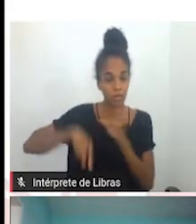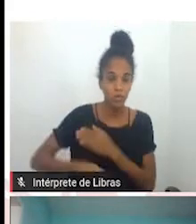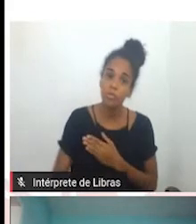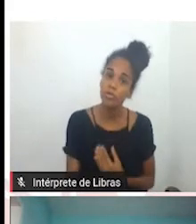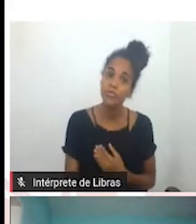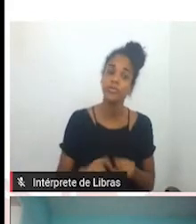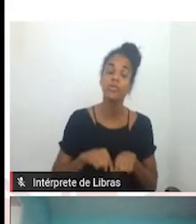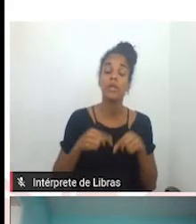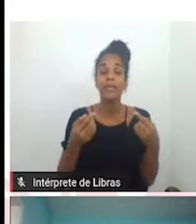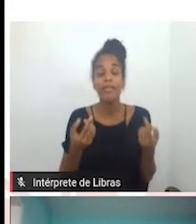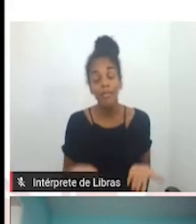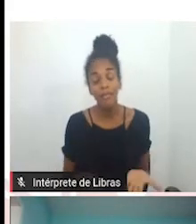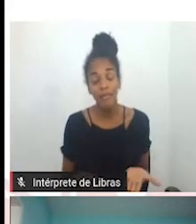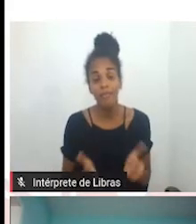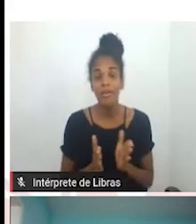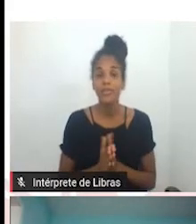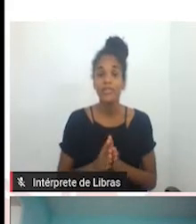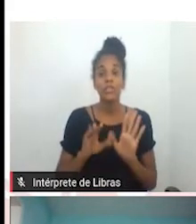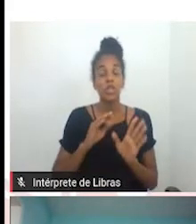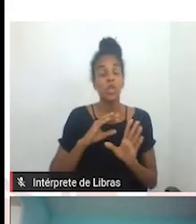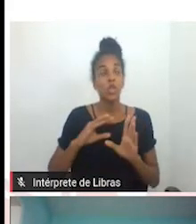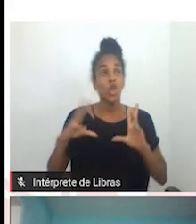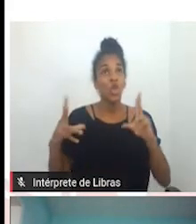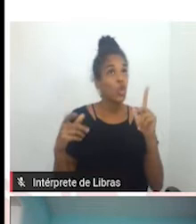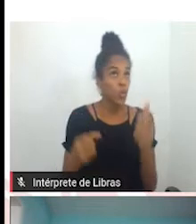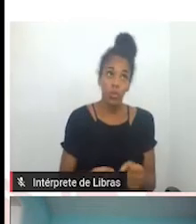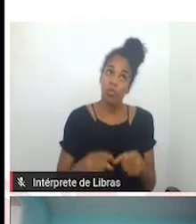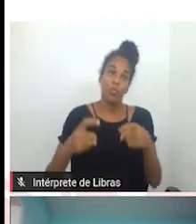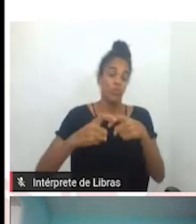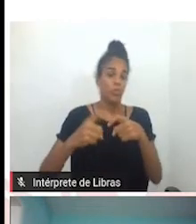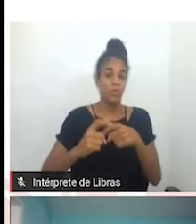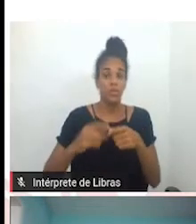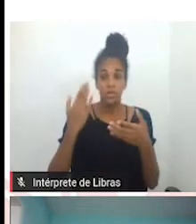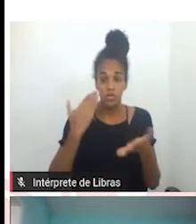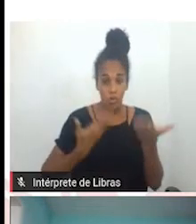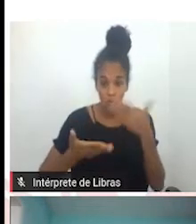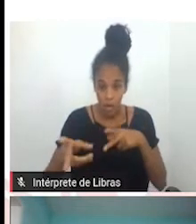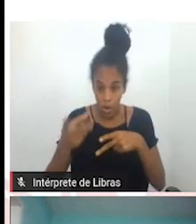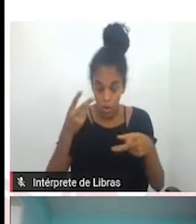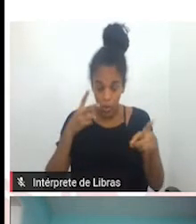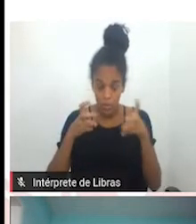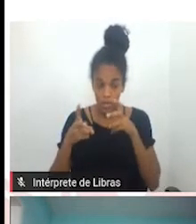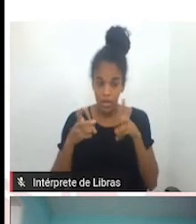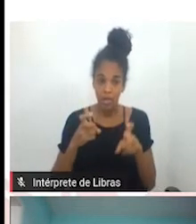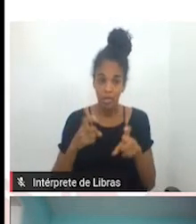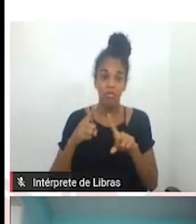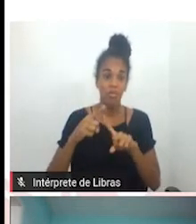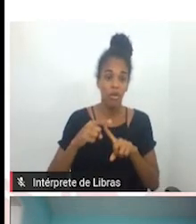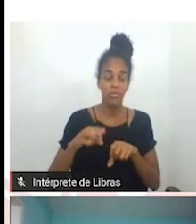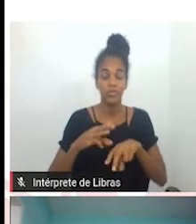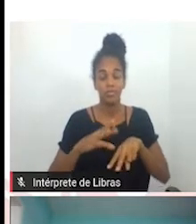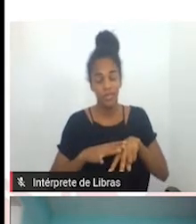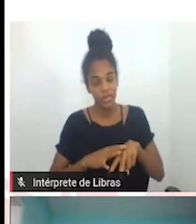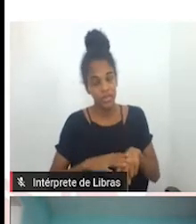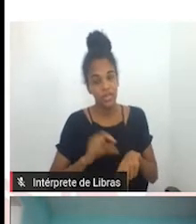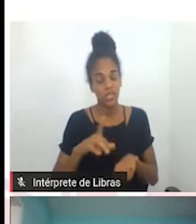Claro que em medicina tudo a gente vai pesar no momento do atendimento, a gente vai ver o tipo de paciente, se é um paciente orientado, se a